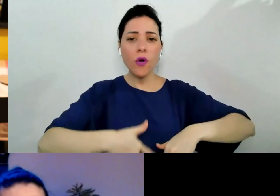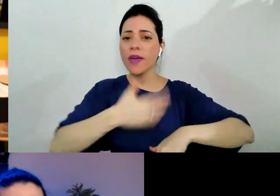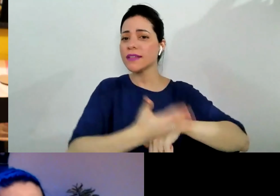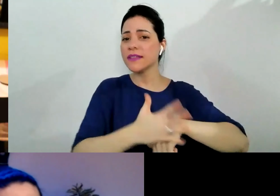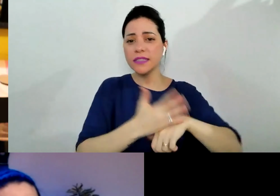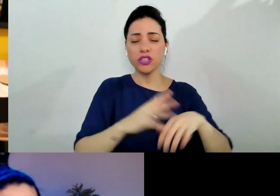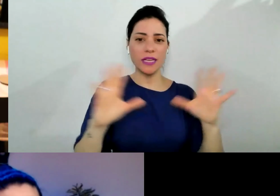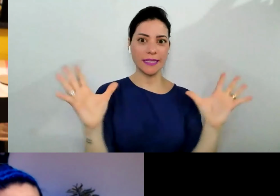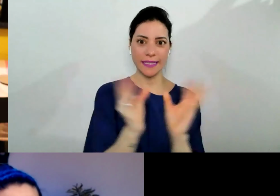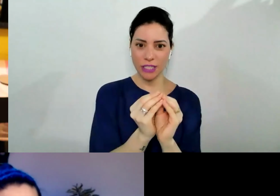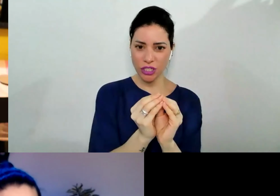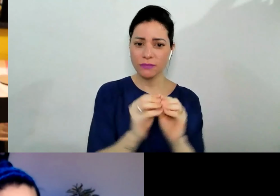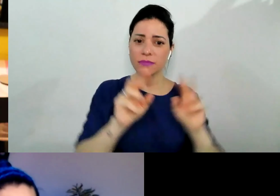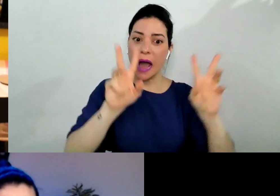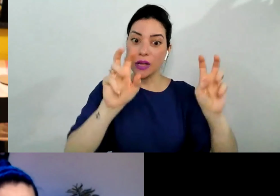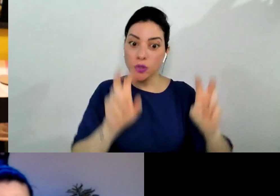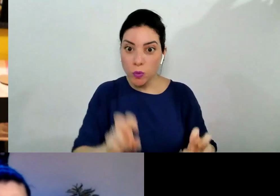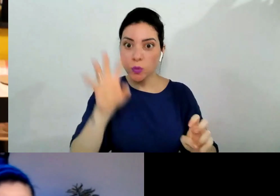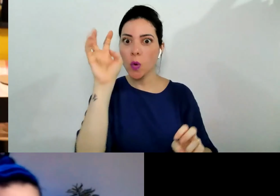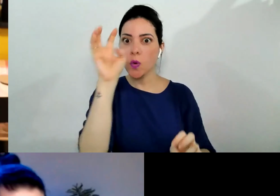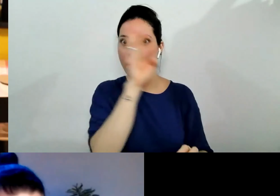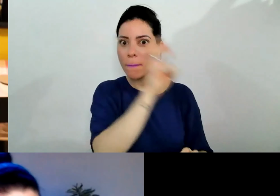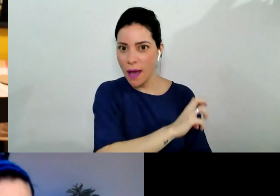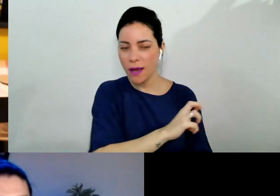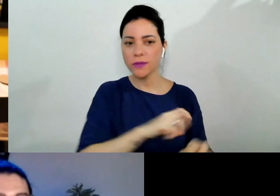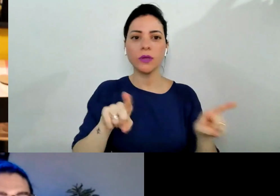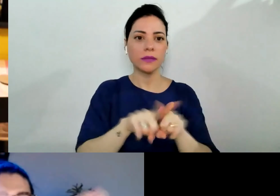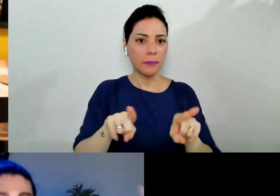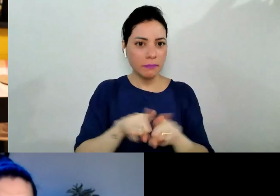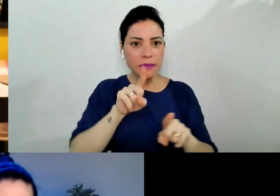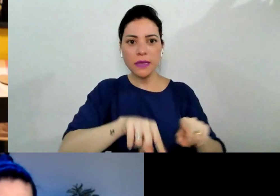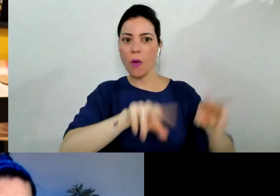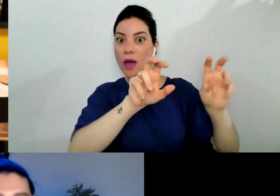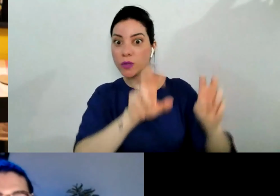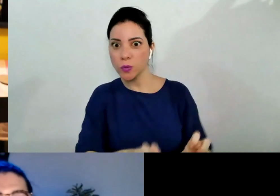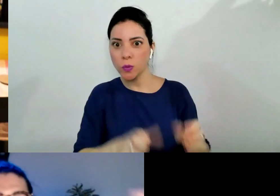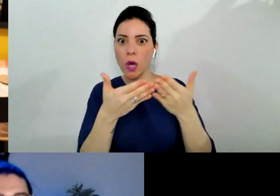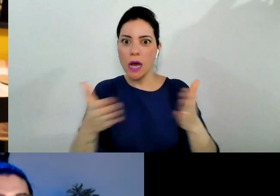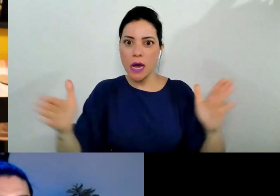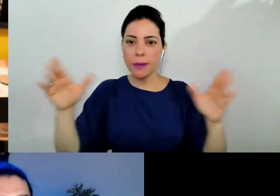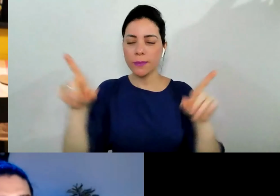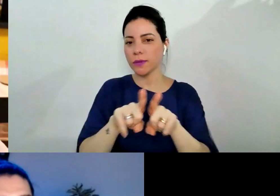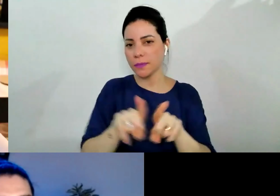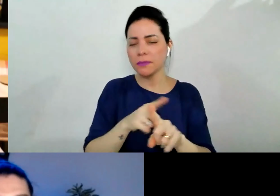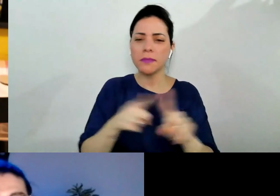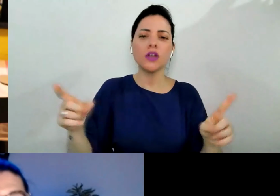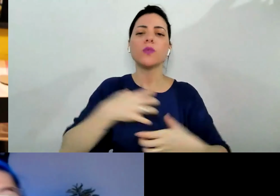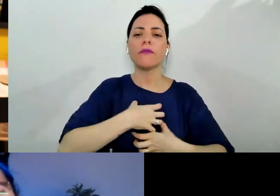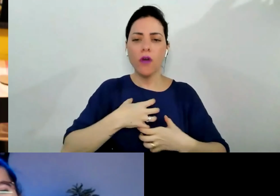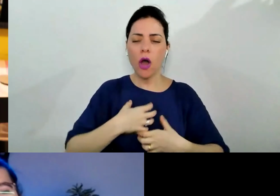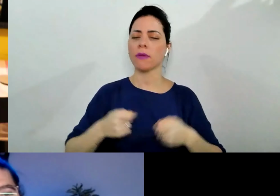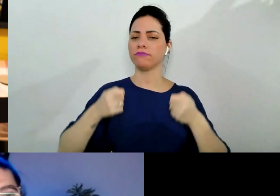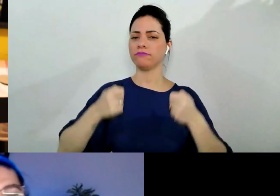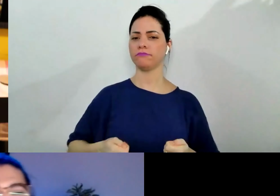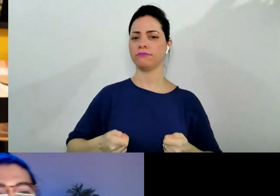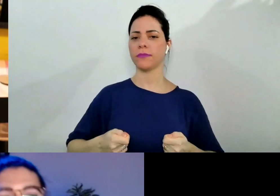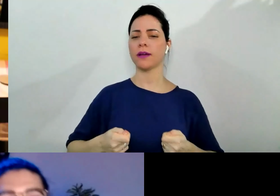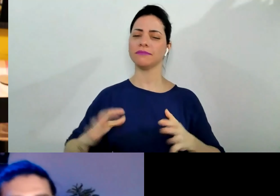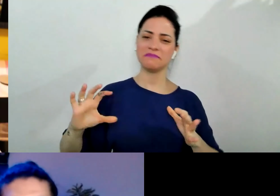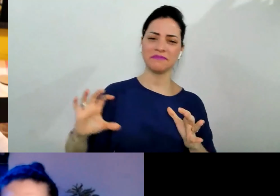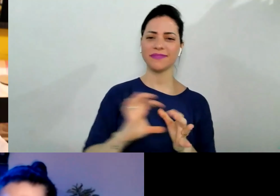de assuntos que são extremamente complexos leque são extremamente amplos também mais uma forma consolidada e com